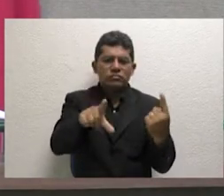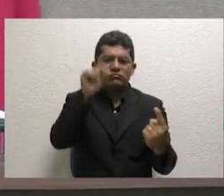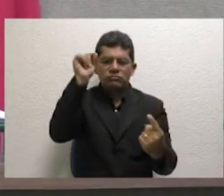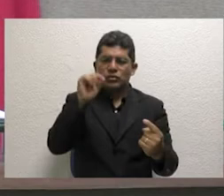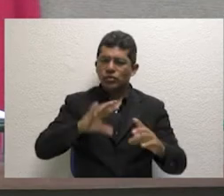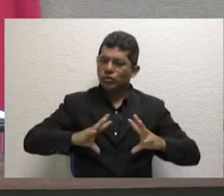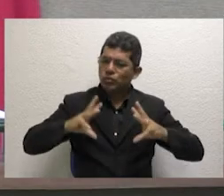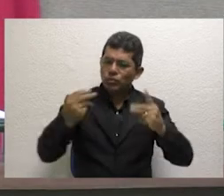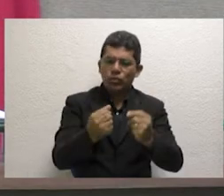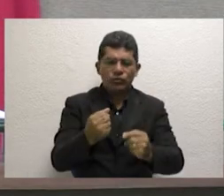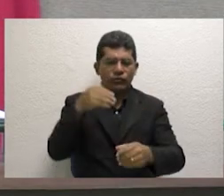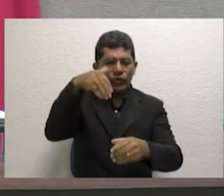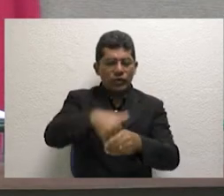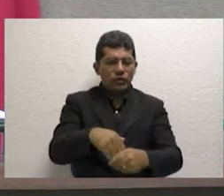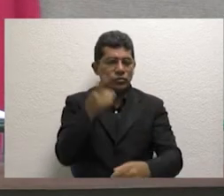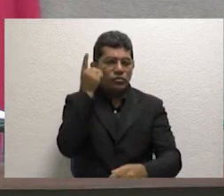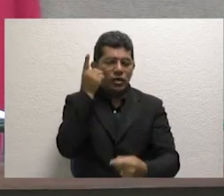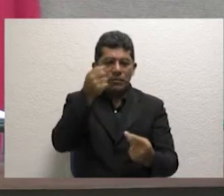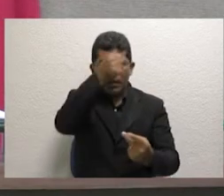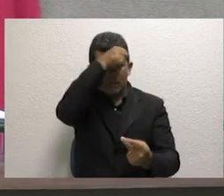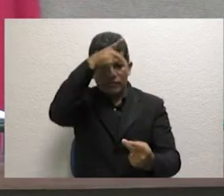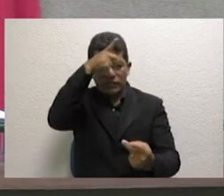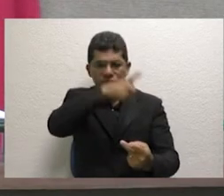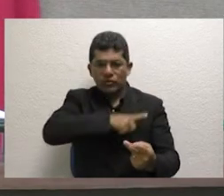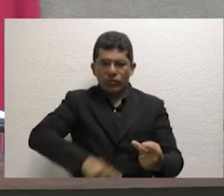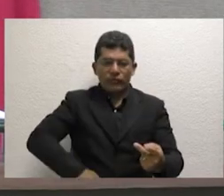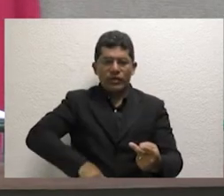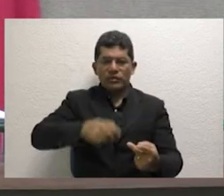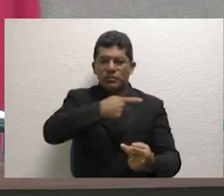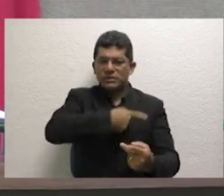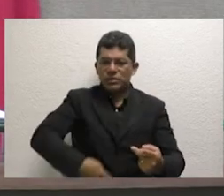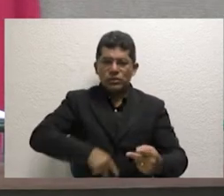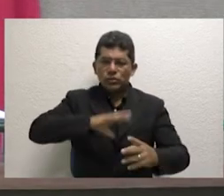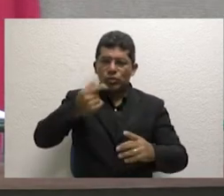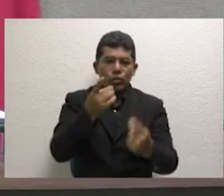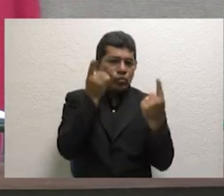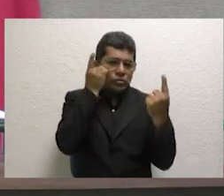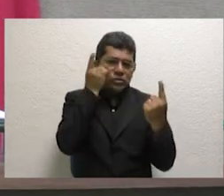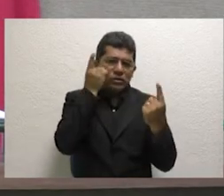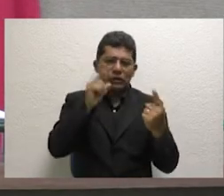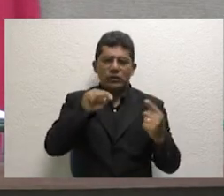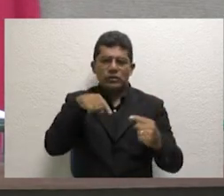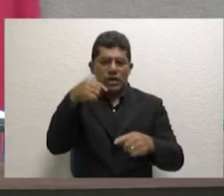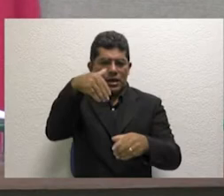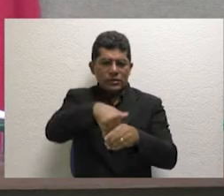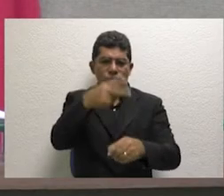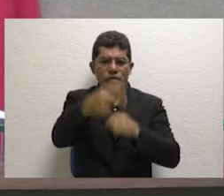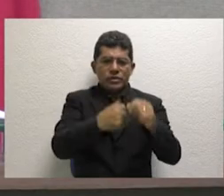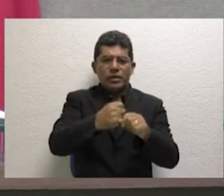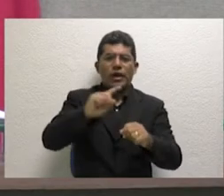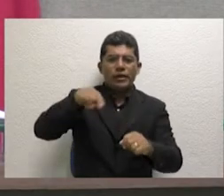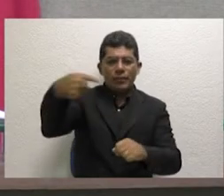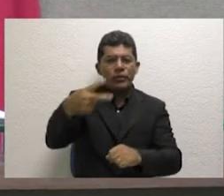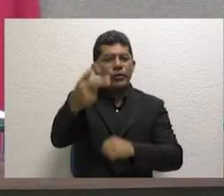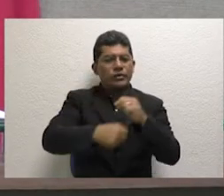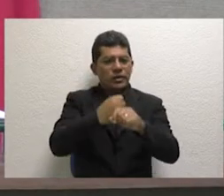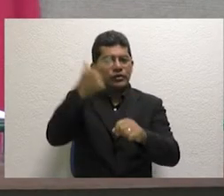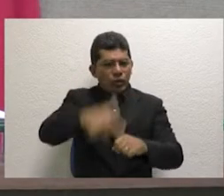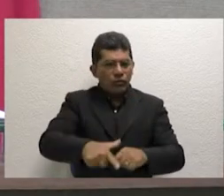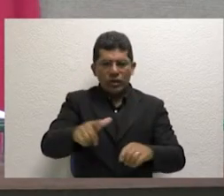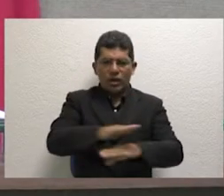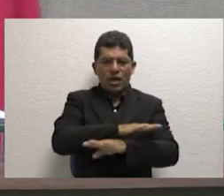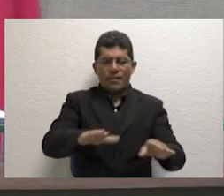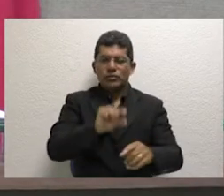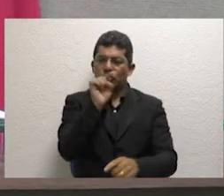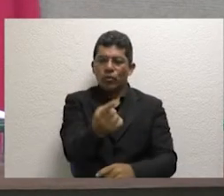representantes nas casas legislativas e no poder executivo de tal forma presidente que os demais cinco minutos do tempo do PP